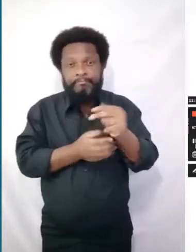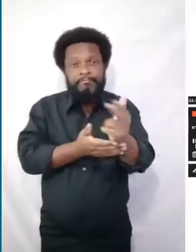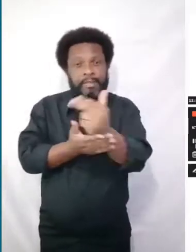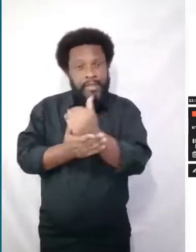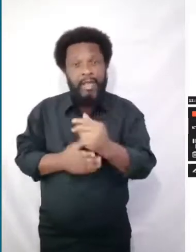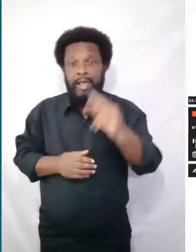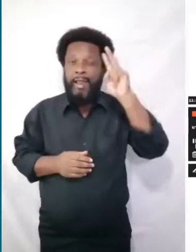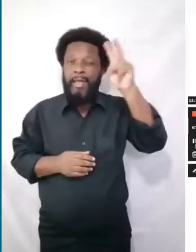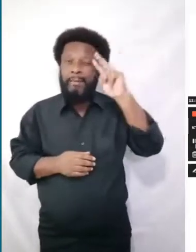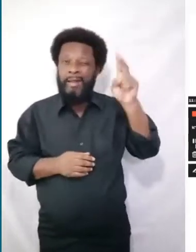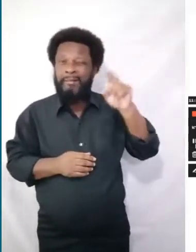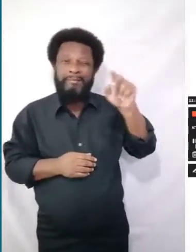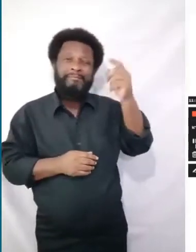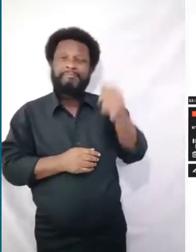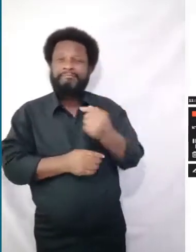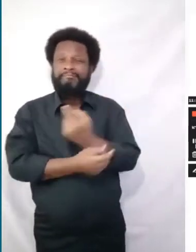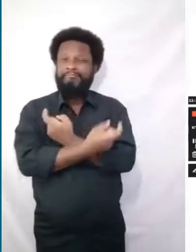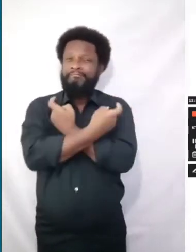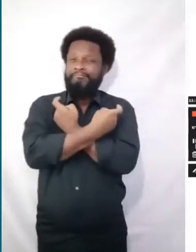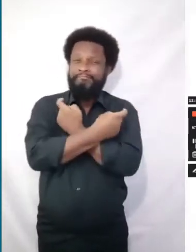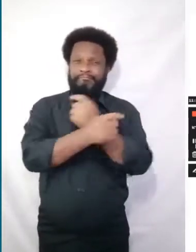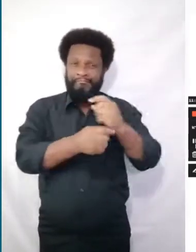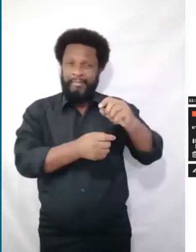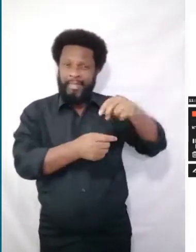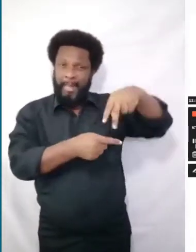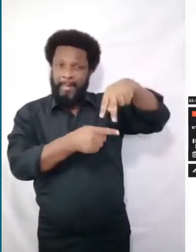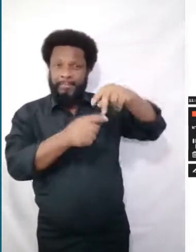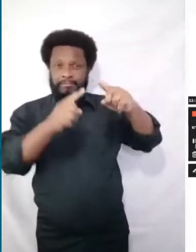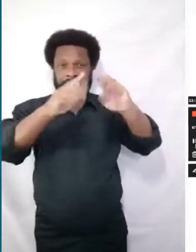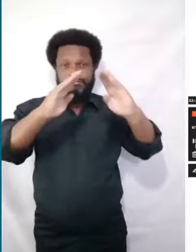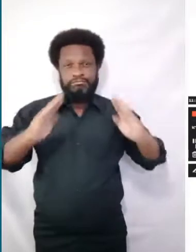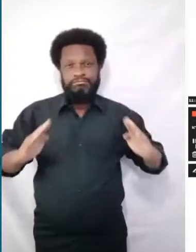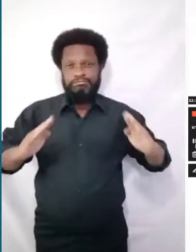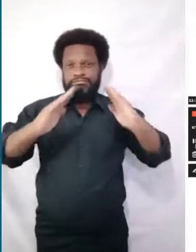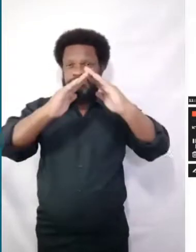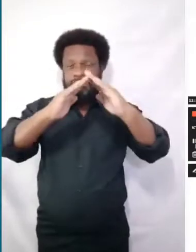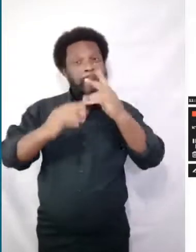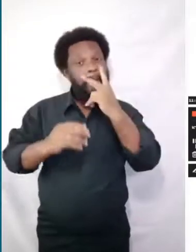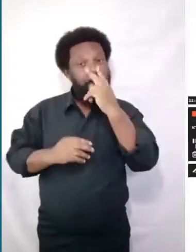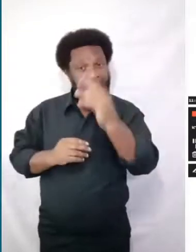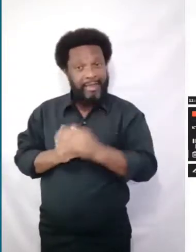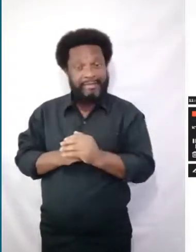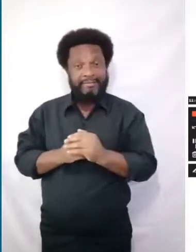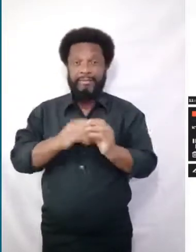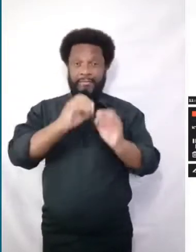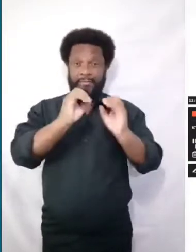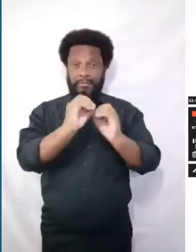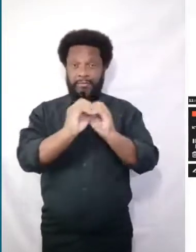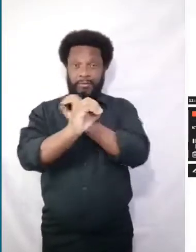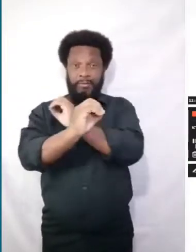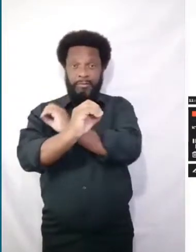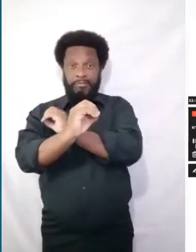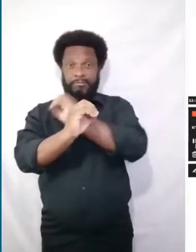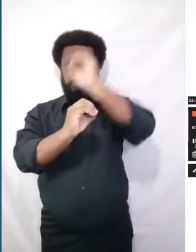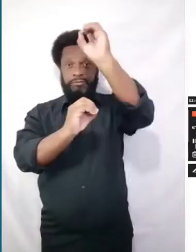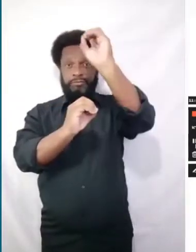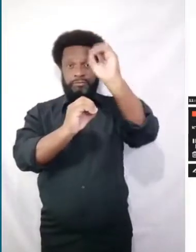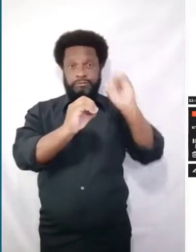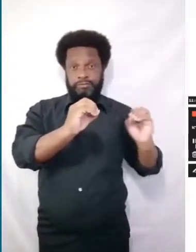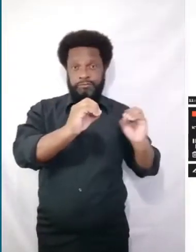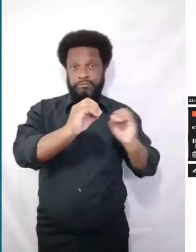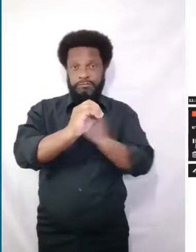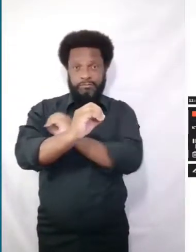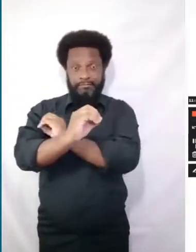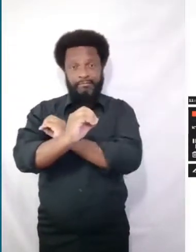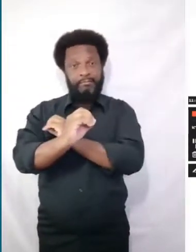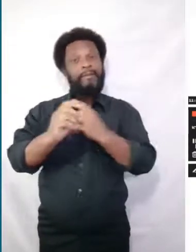no espaço, né, que lembra uma pirâmide, certo? Olha só. Aqui eu trouxe uma outra forma de